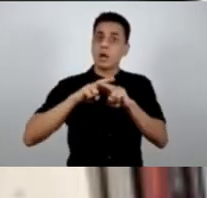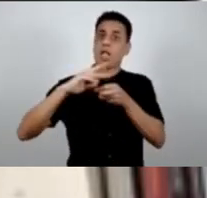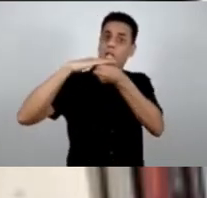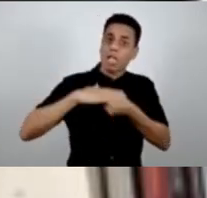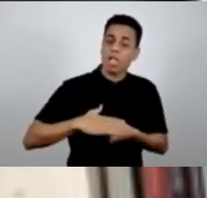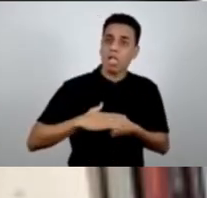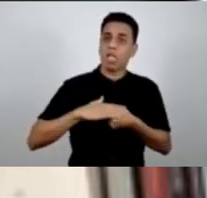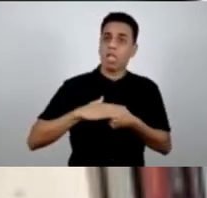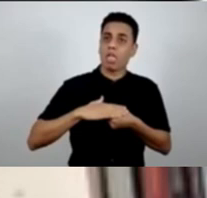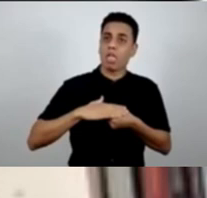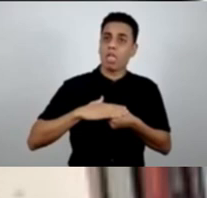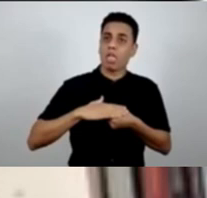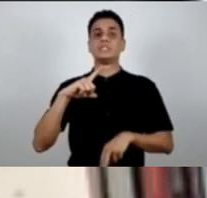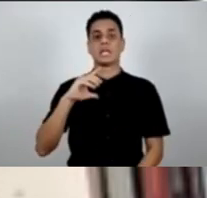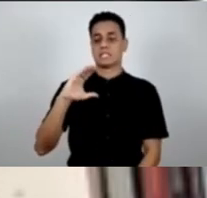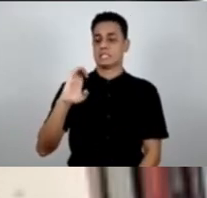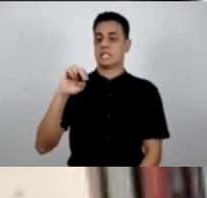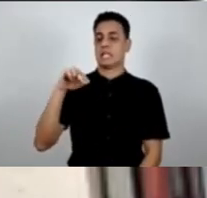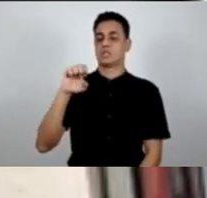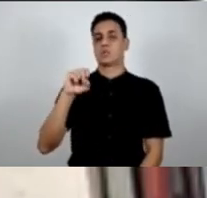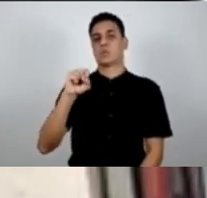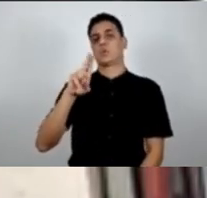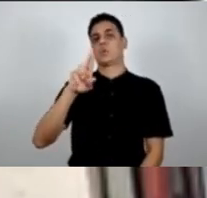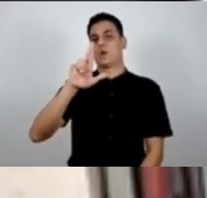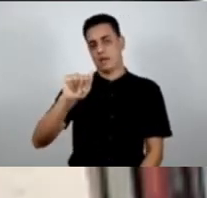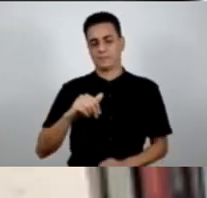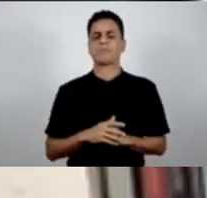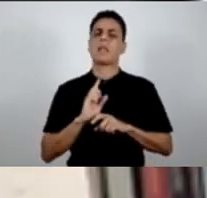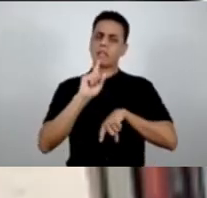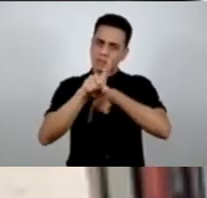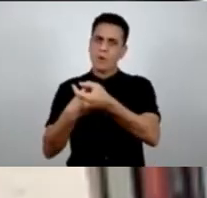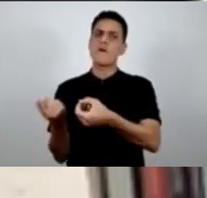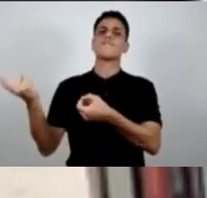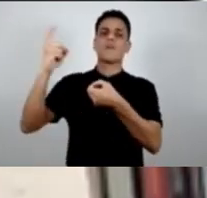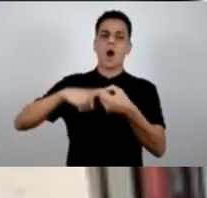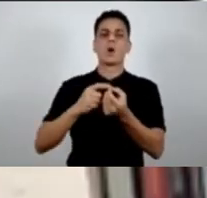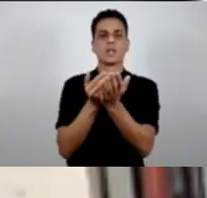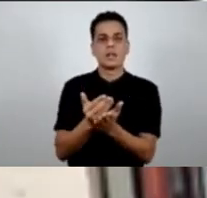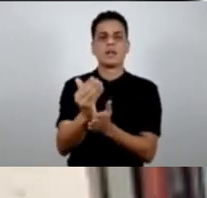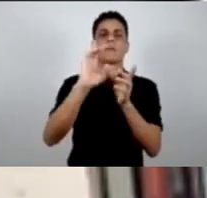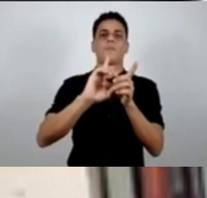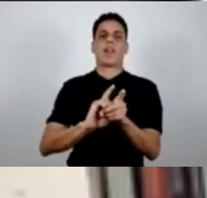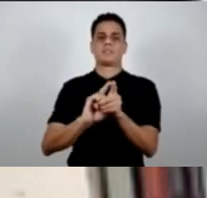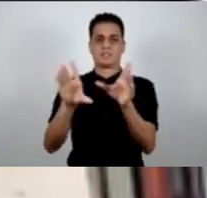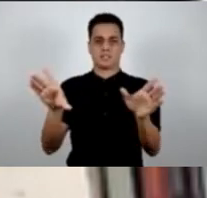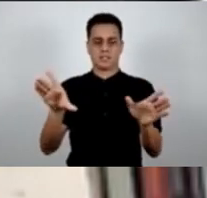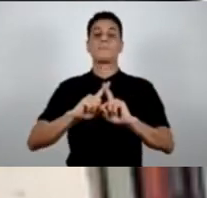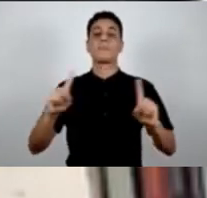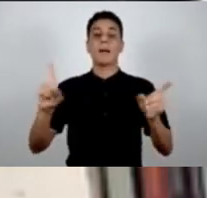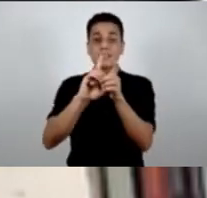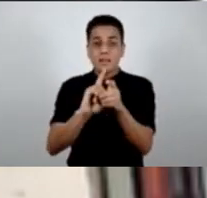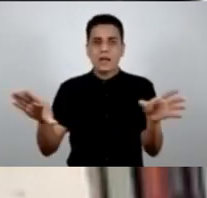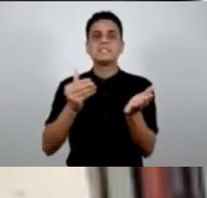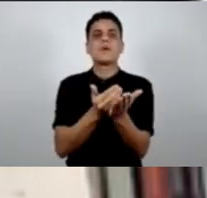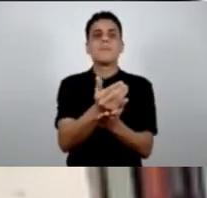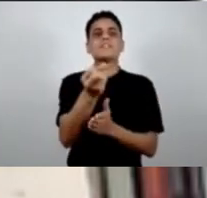e tudo isso. E depois voltamos à democracia, e essa volta à democracia corresponde a uma nova abertura do Brasil